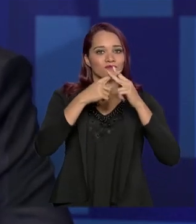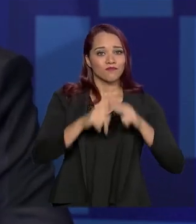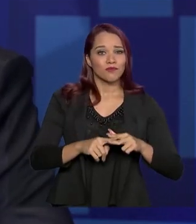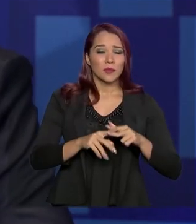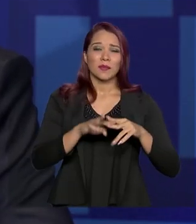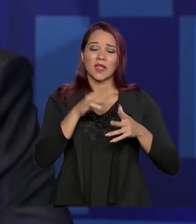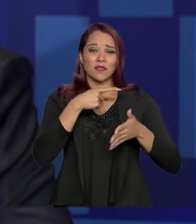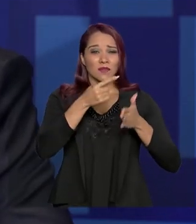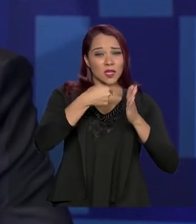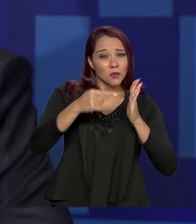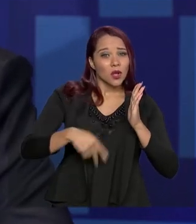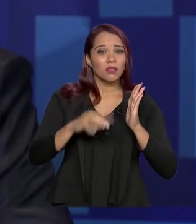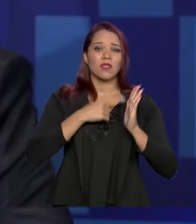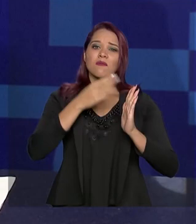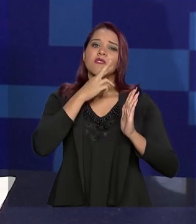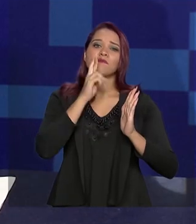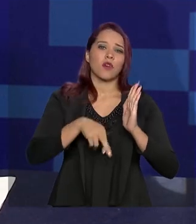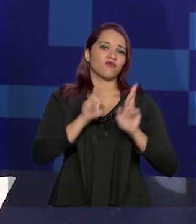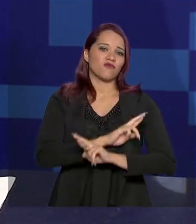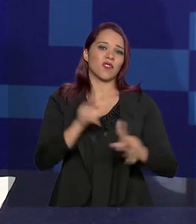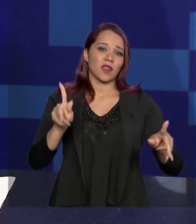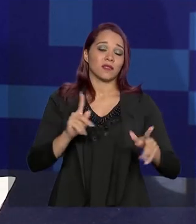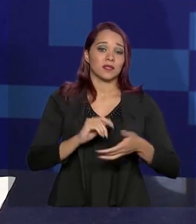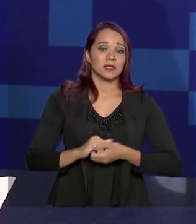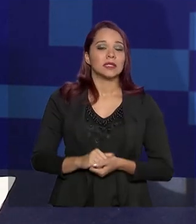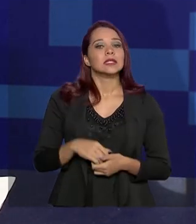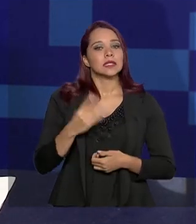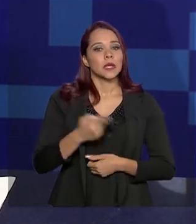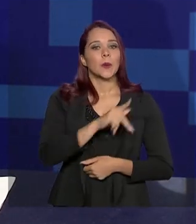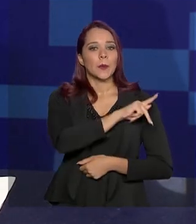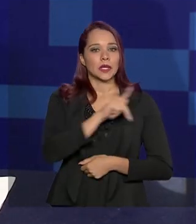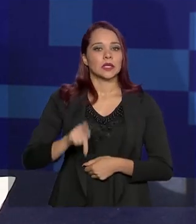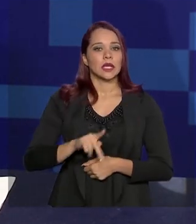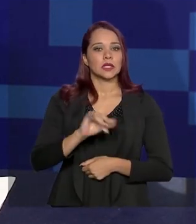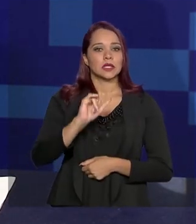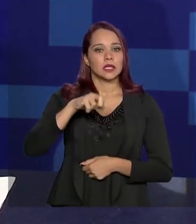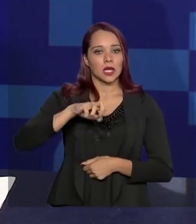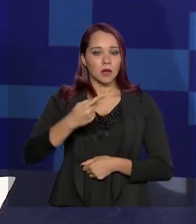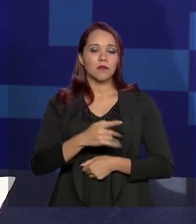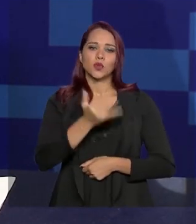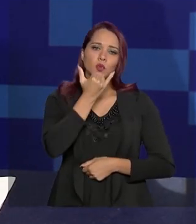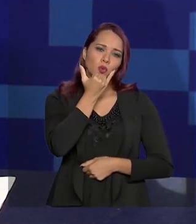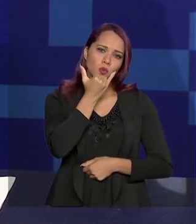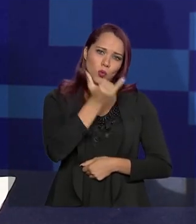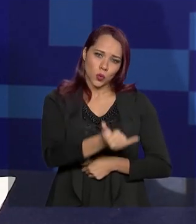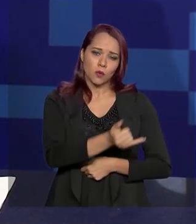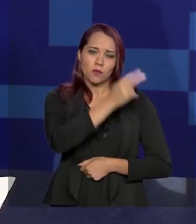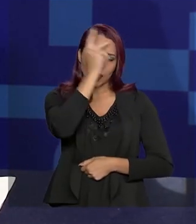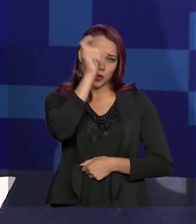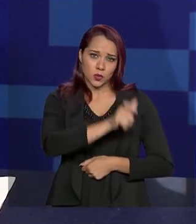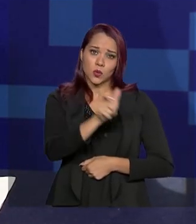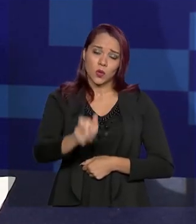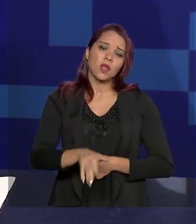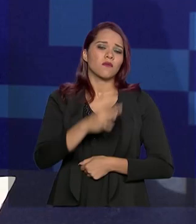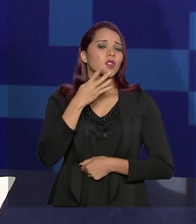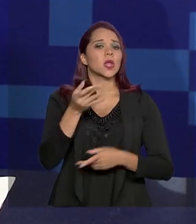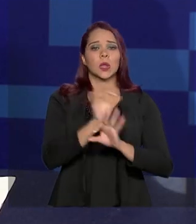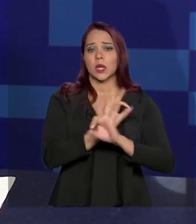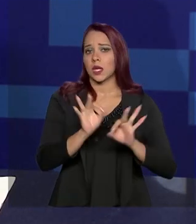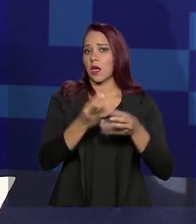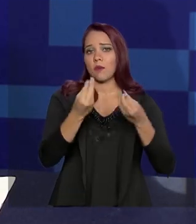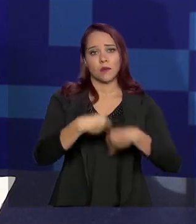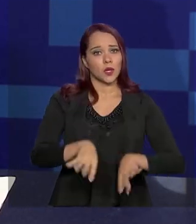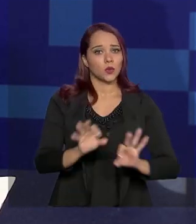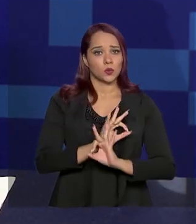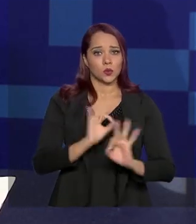um resultado diferente. O presidente do Inep se desculpou com os candidatos e disse que nenhum participante vai